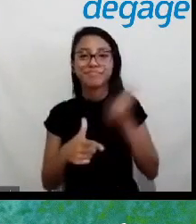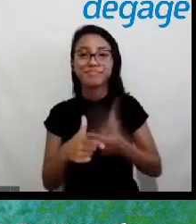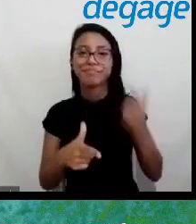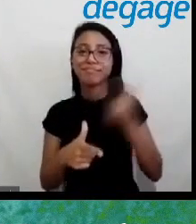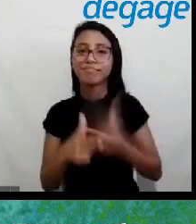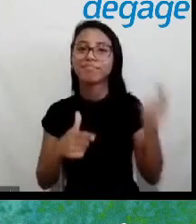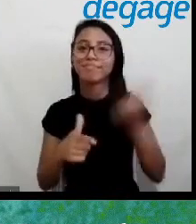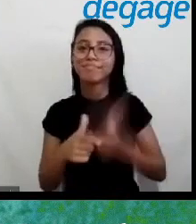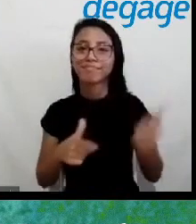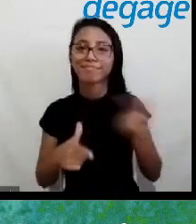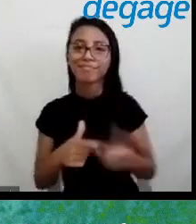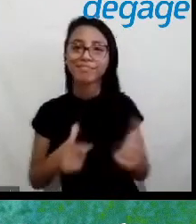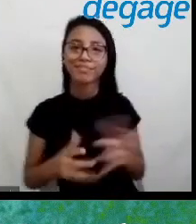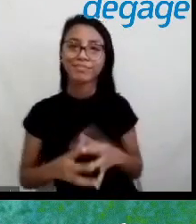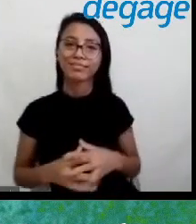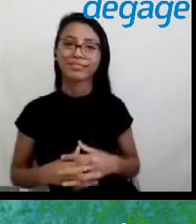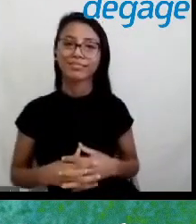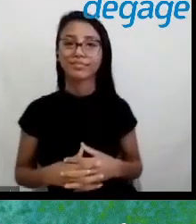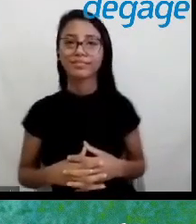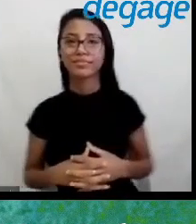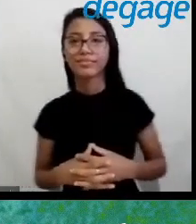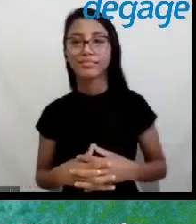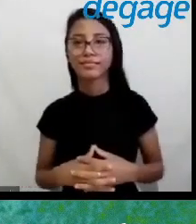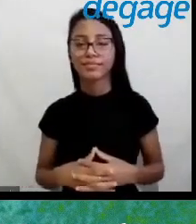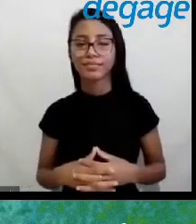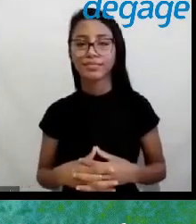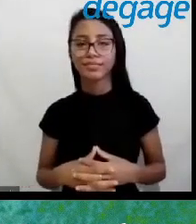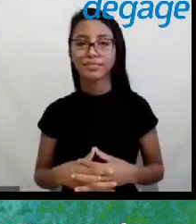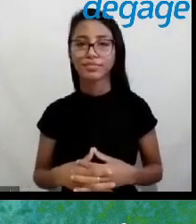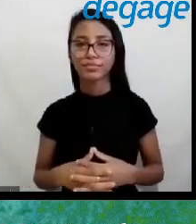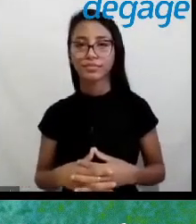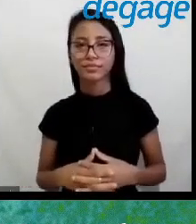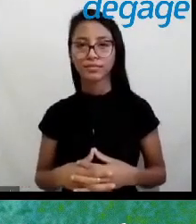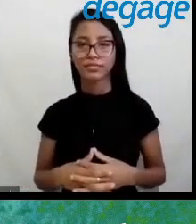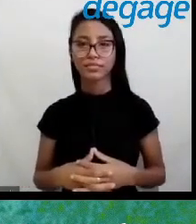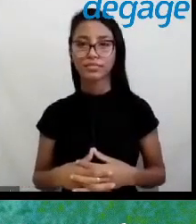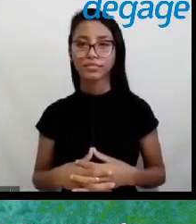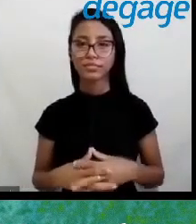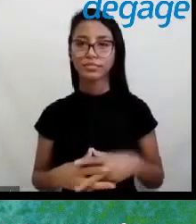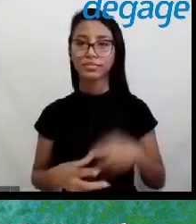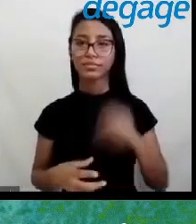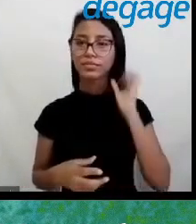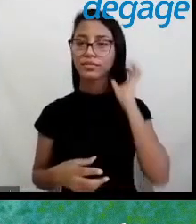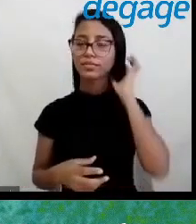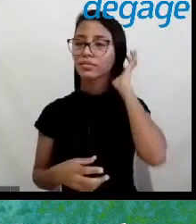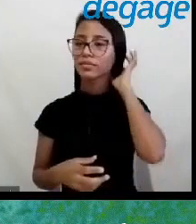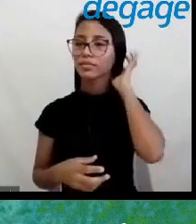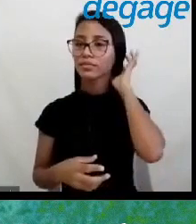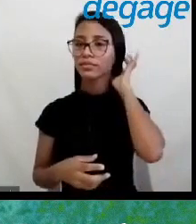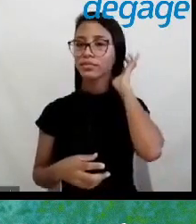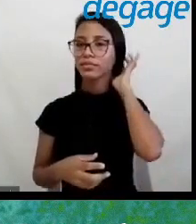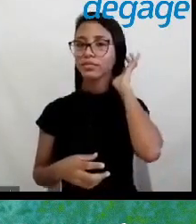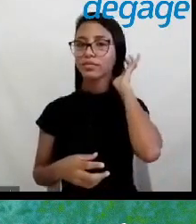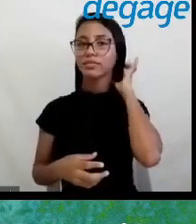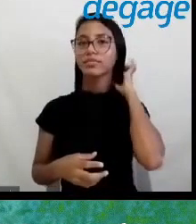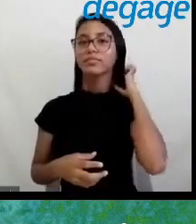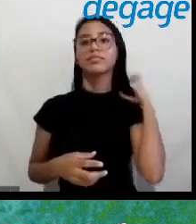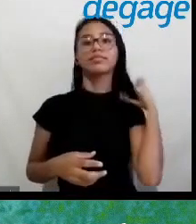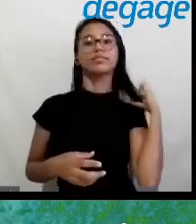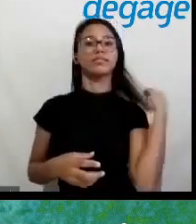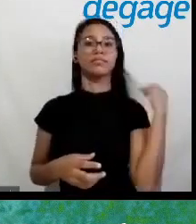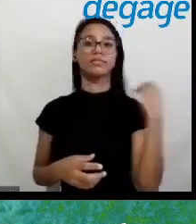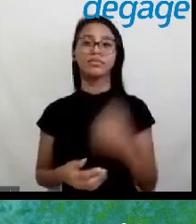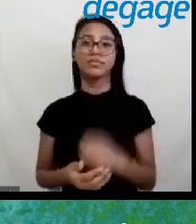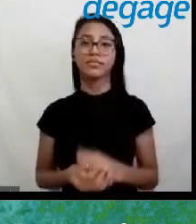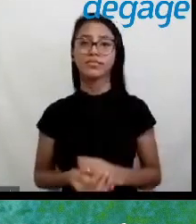colocando a gente em umas armadilhas, né, Fabinho? E aí... Pronto. Eu fiquei um pouco aqui nervoso falando